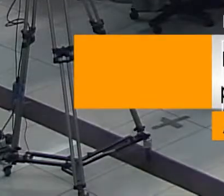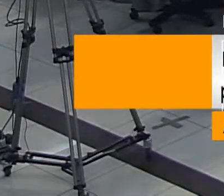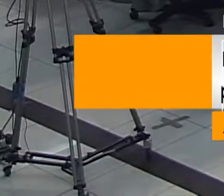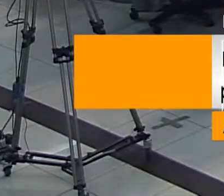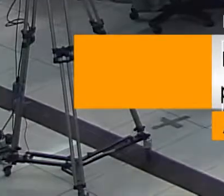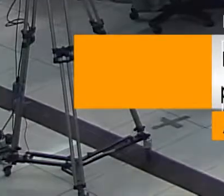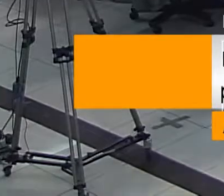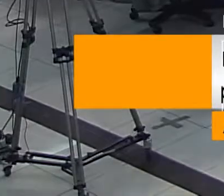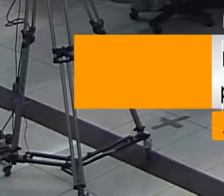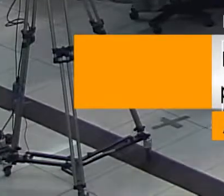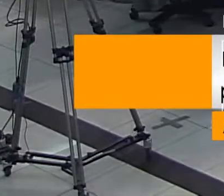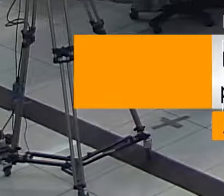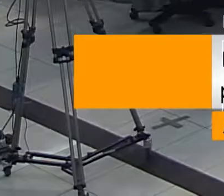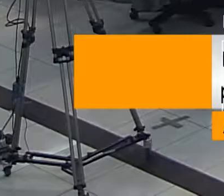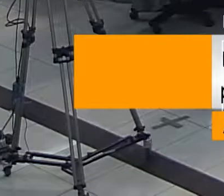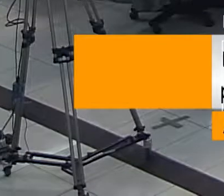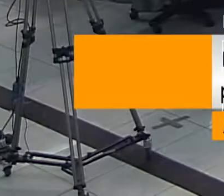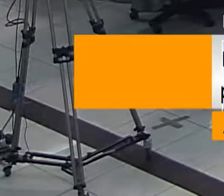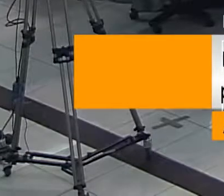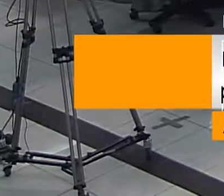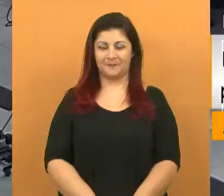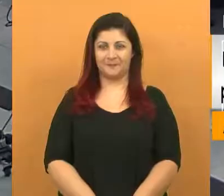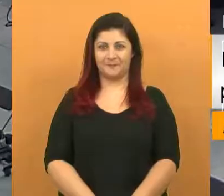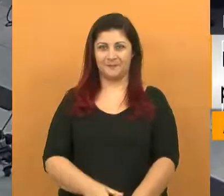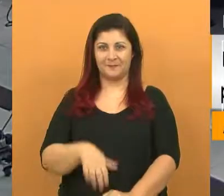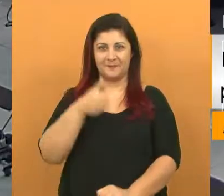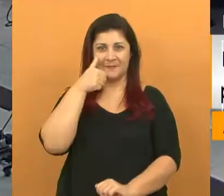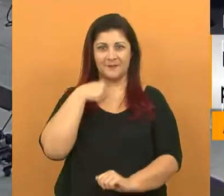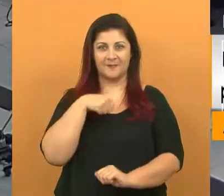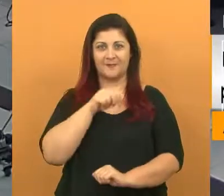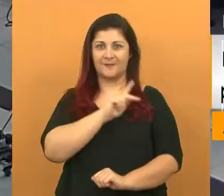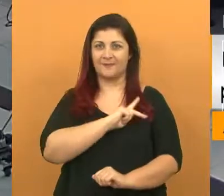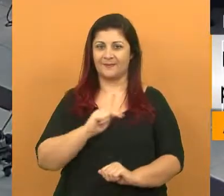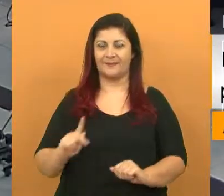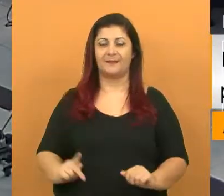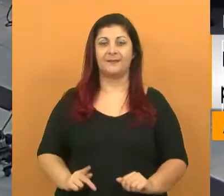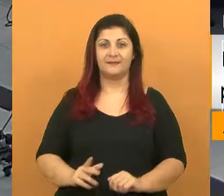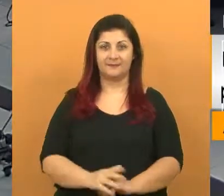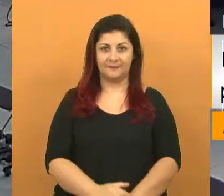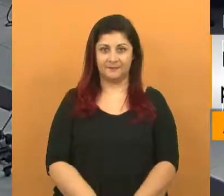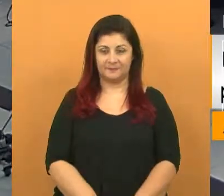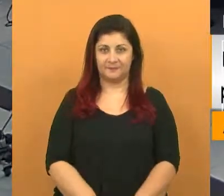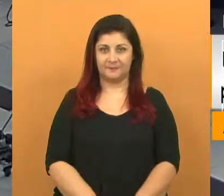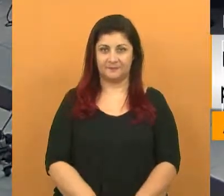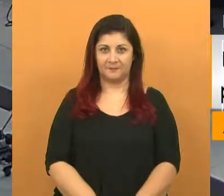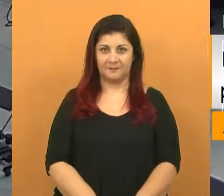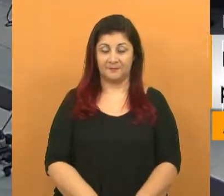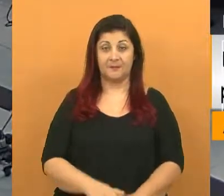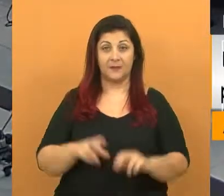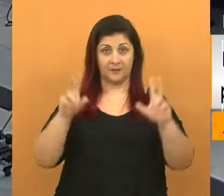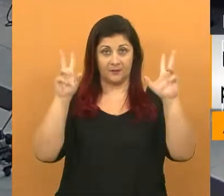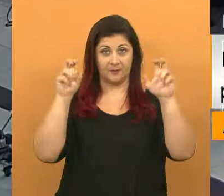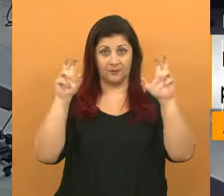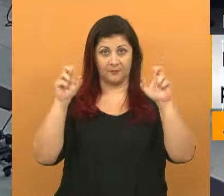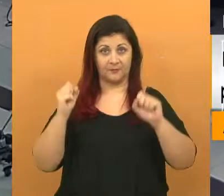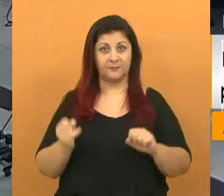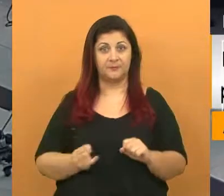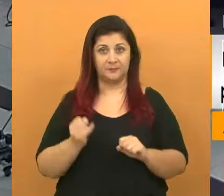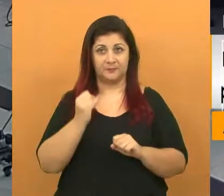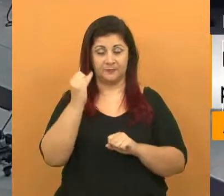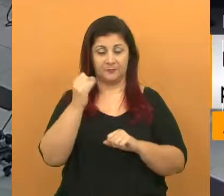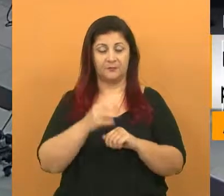Senhora Presidente, Esse é um tema relevante que a doutora